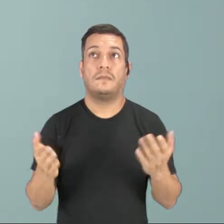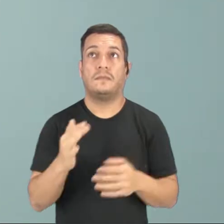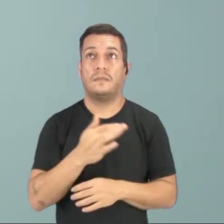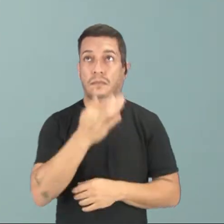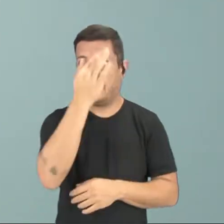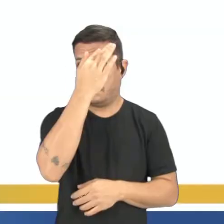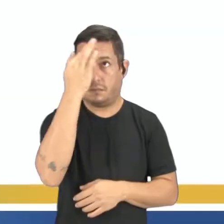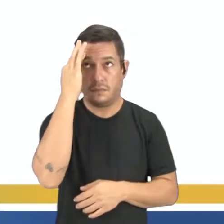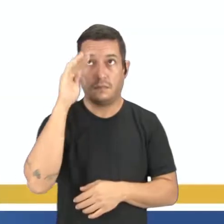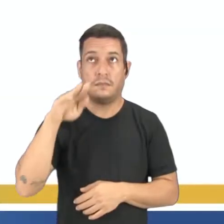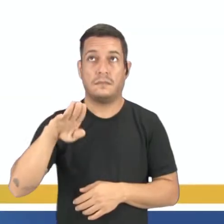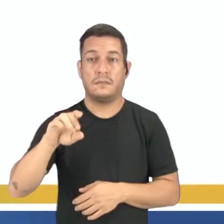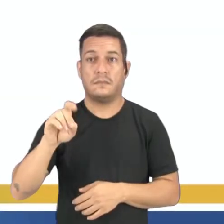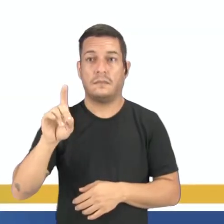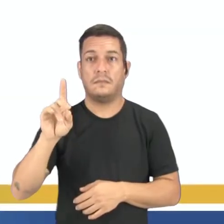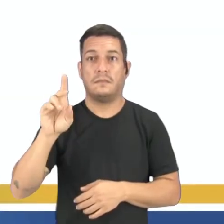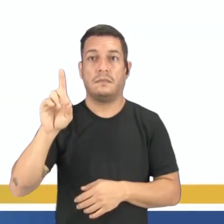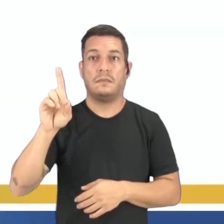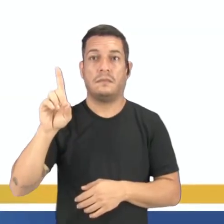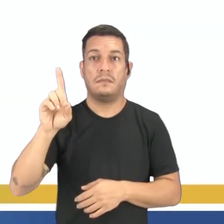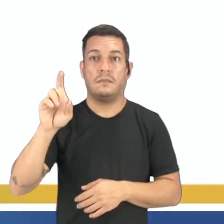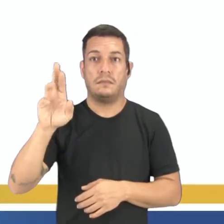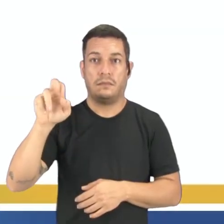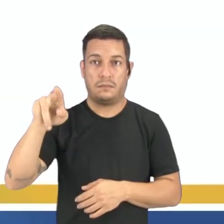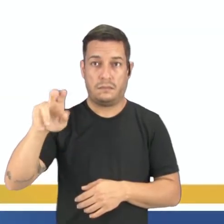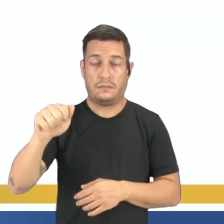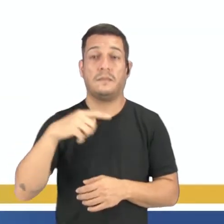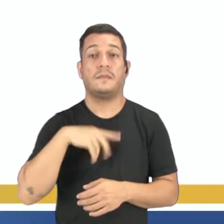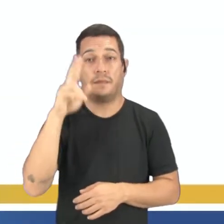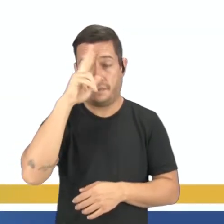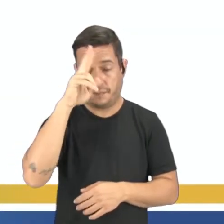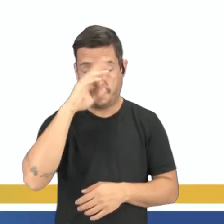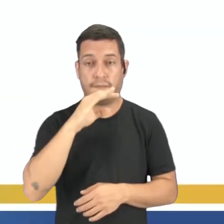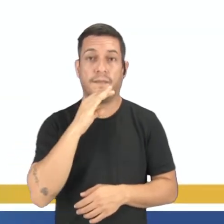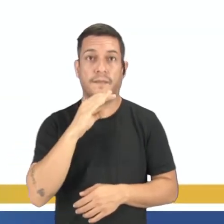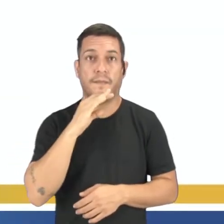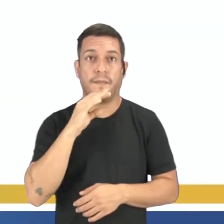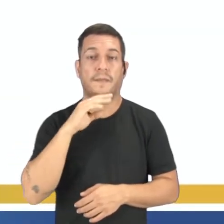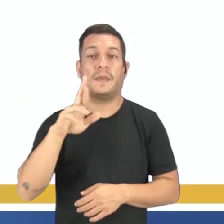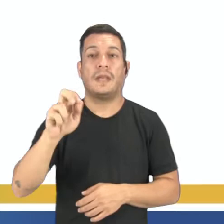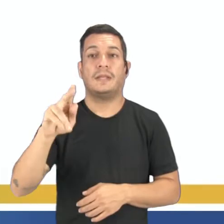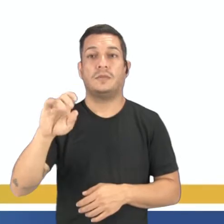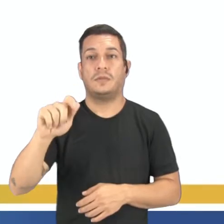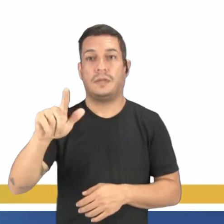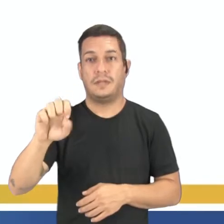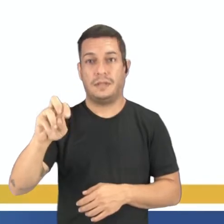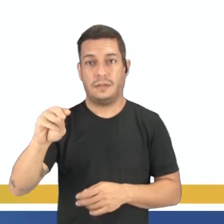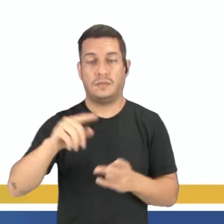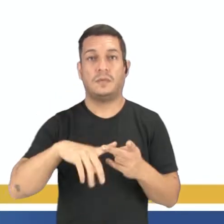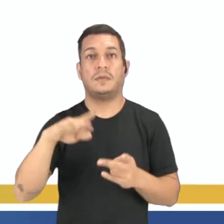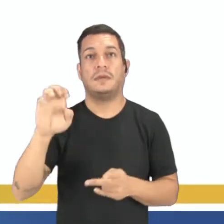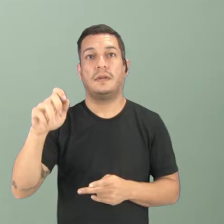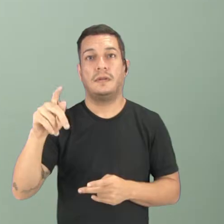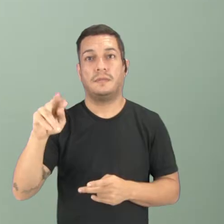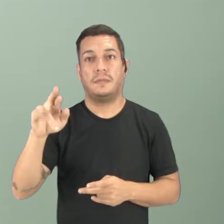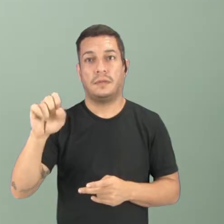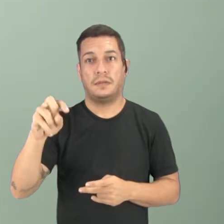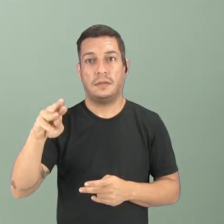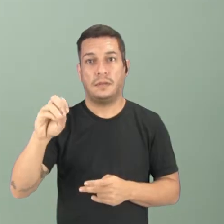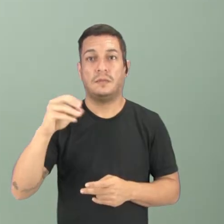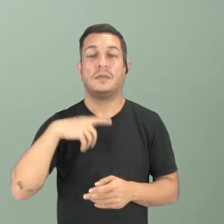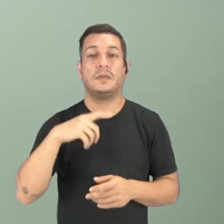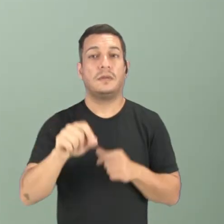filosofia moderna, então é a teoria do conhecimento. A gente vai falar de um tema racionalismo e empirismo, é um clássico que cai muito do